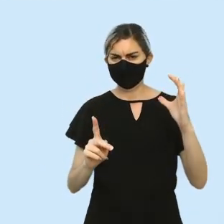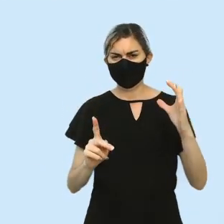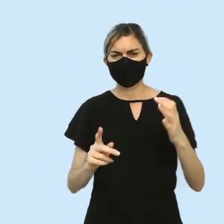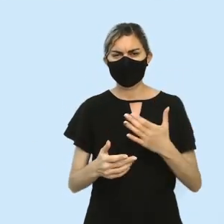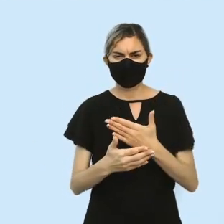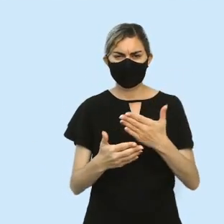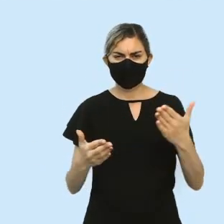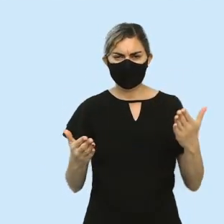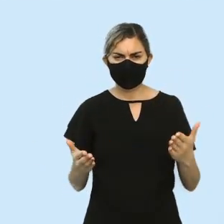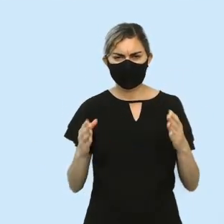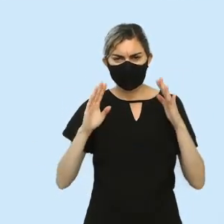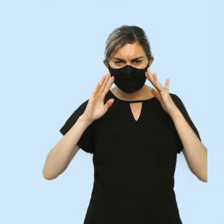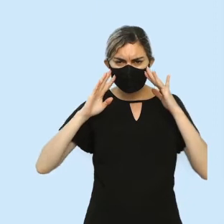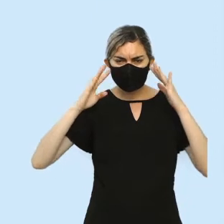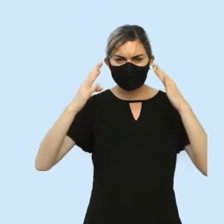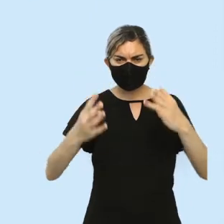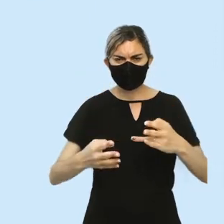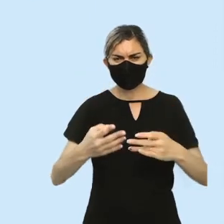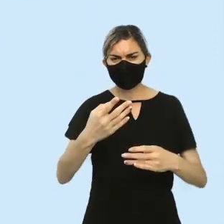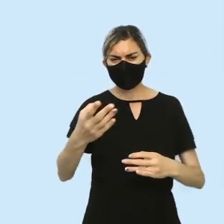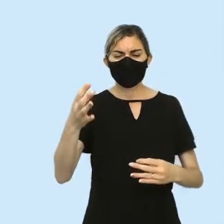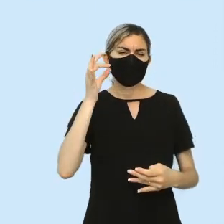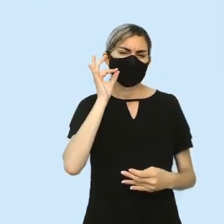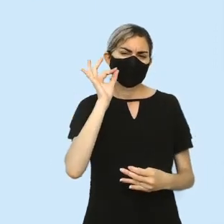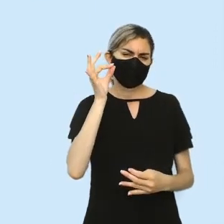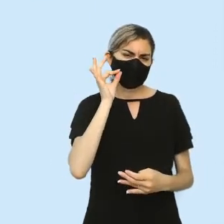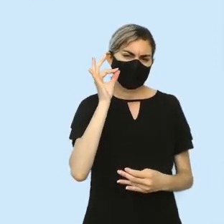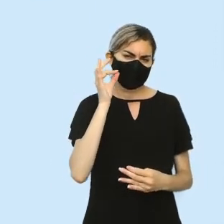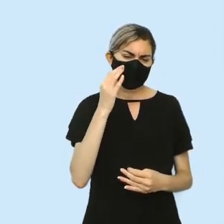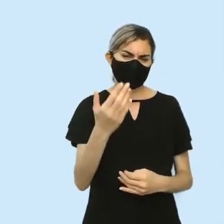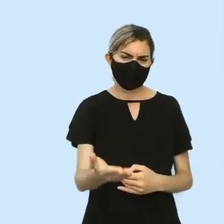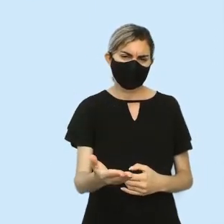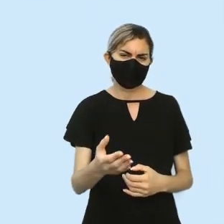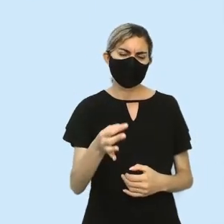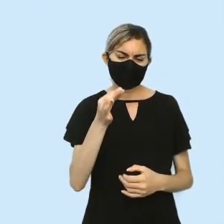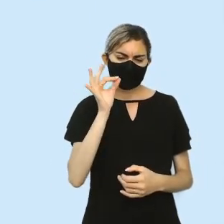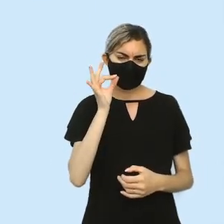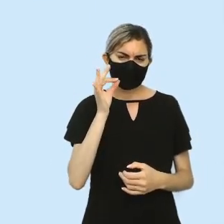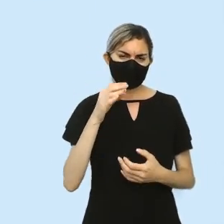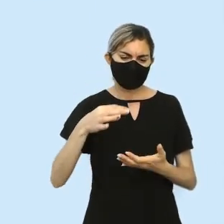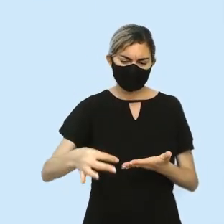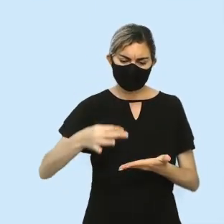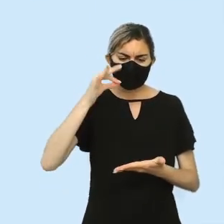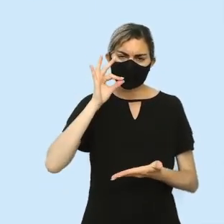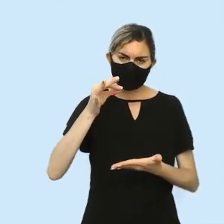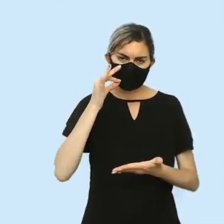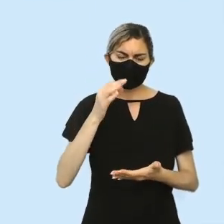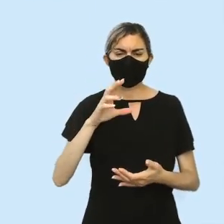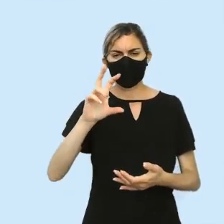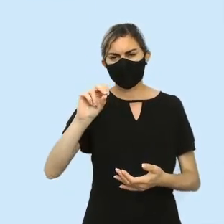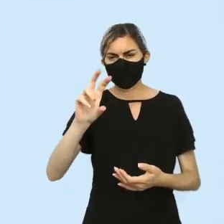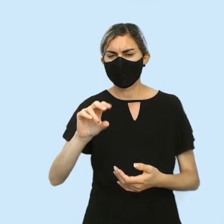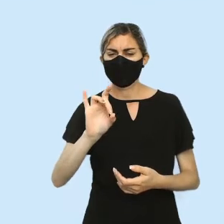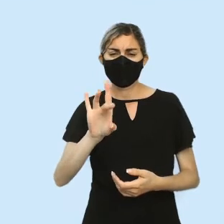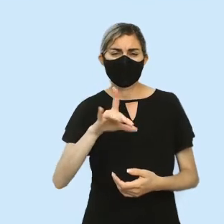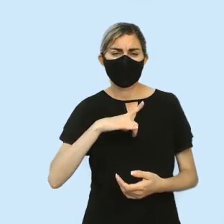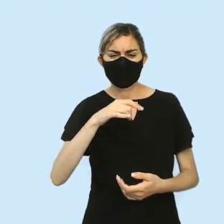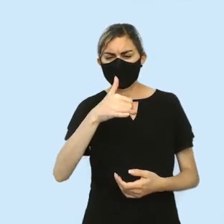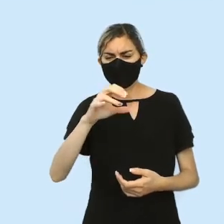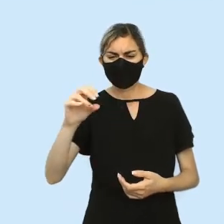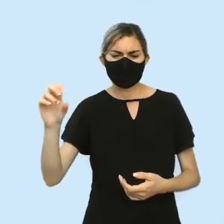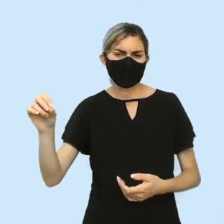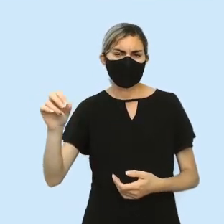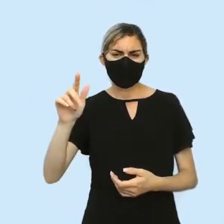de Deus, focaliza aí que o chá de vovó tem só 100 gramas, mas